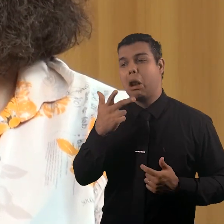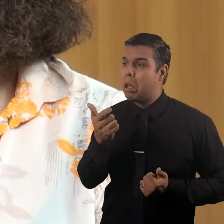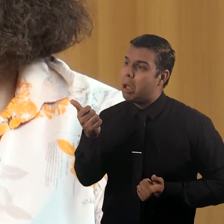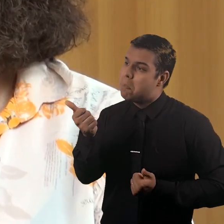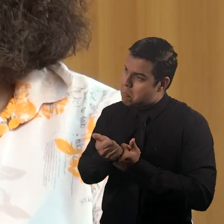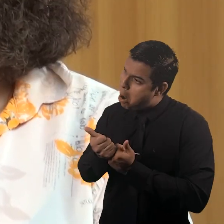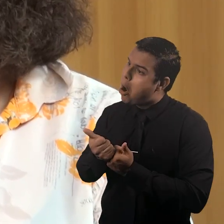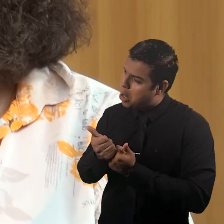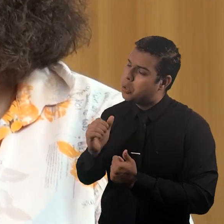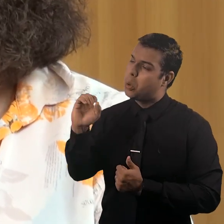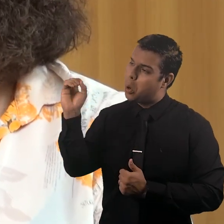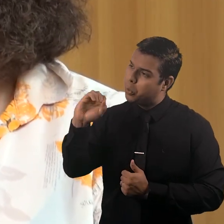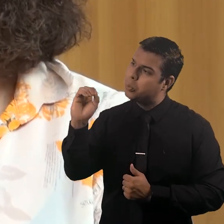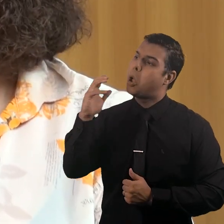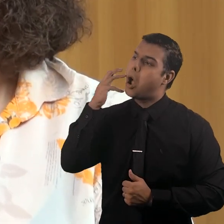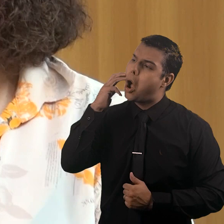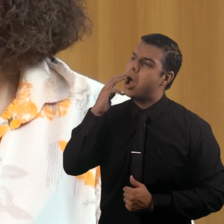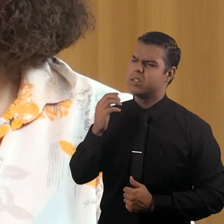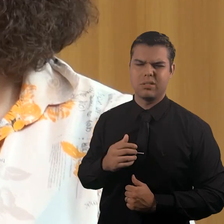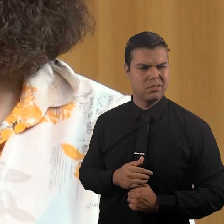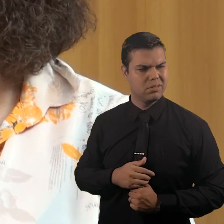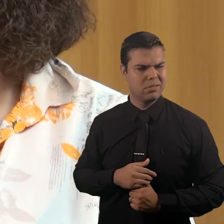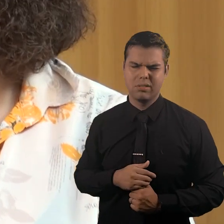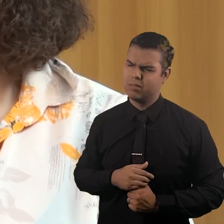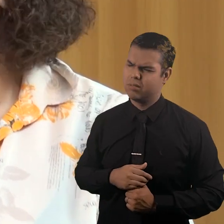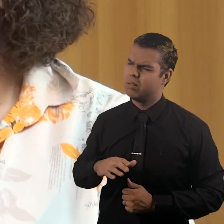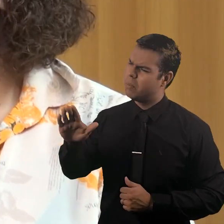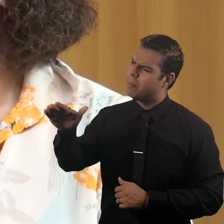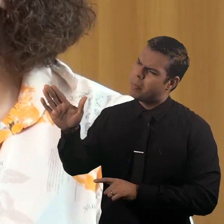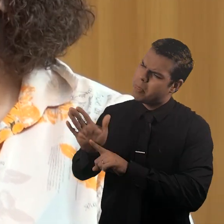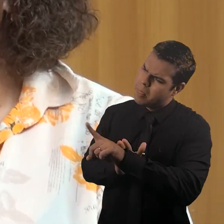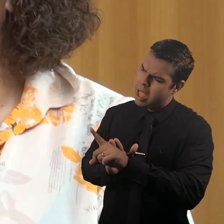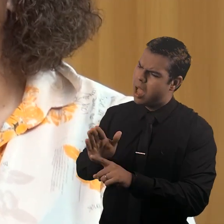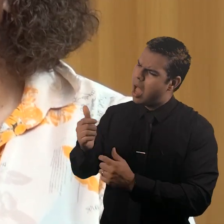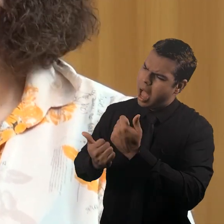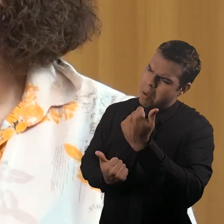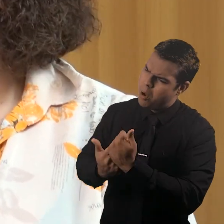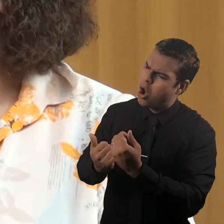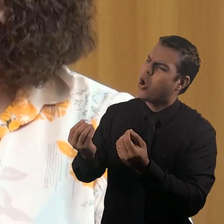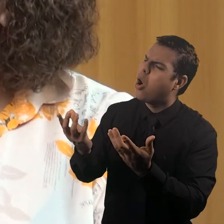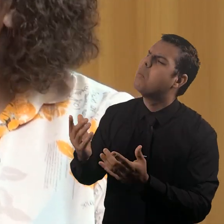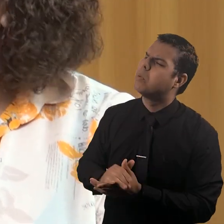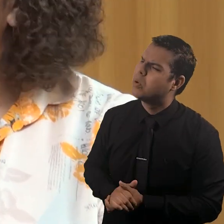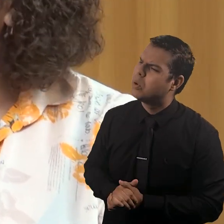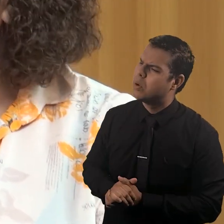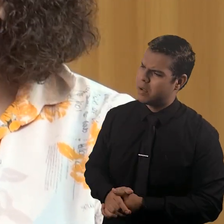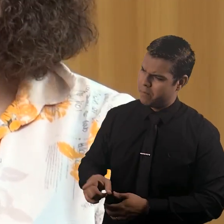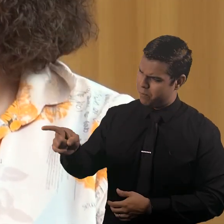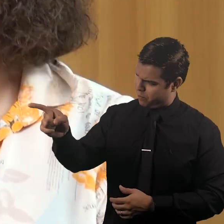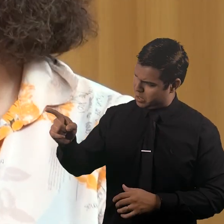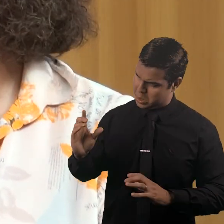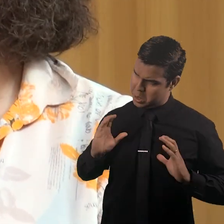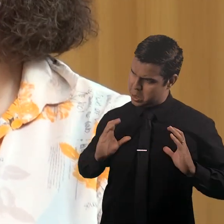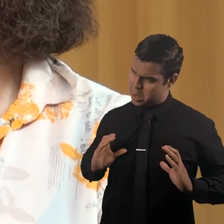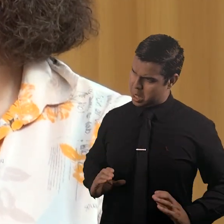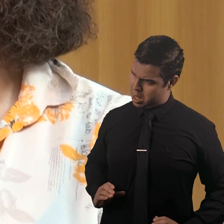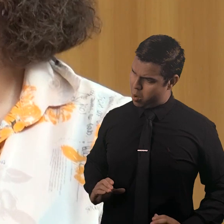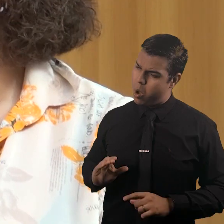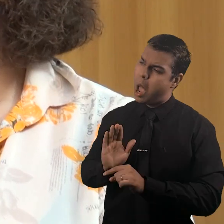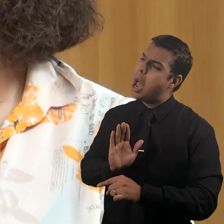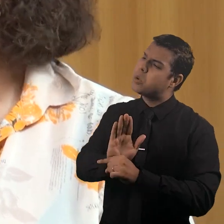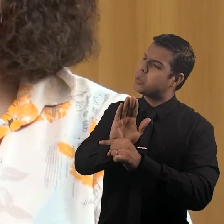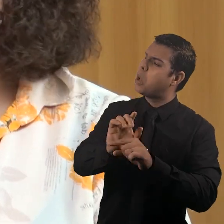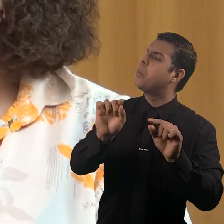eu apoio o Outubro Rosa. Mas apoia como? O que você está fazendo, você, cidadão, para que alguém não sofra